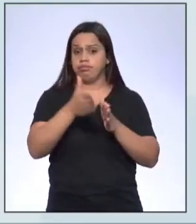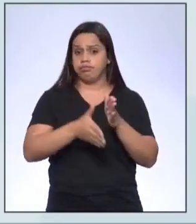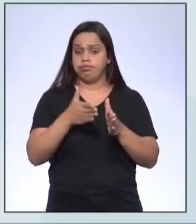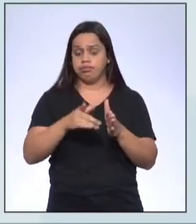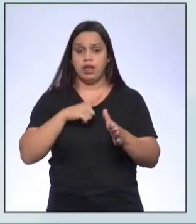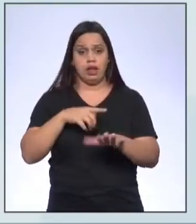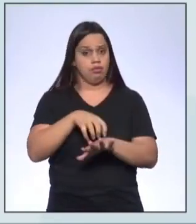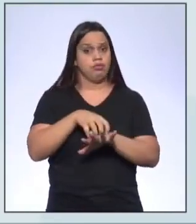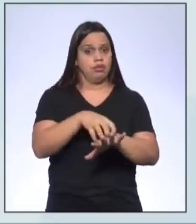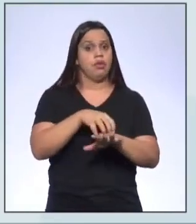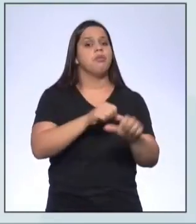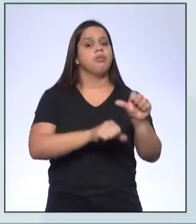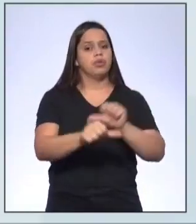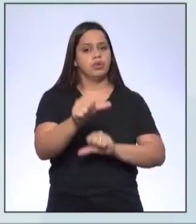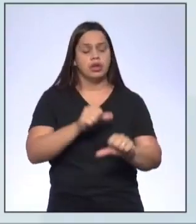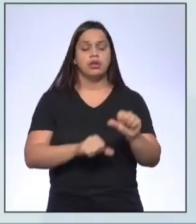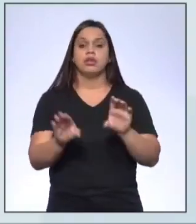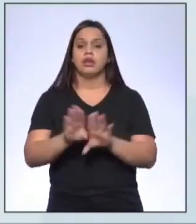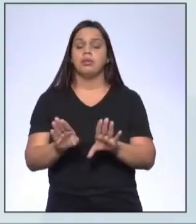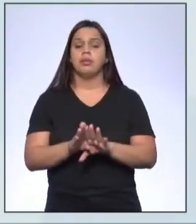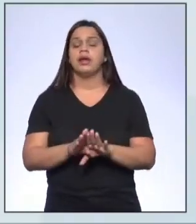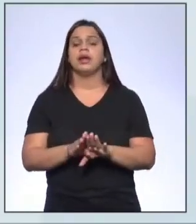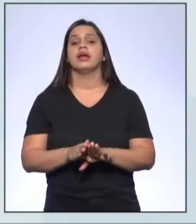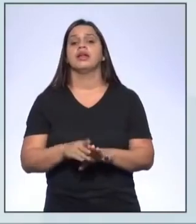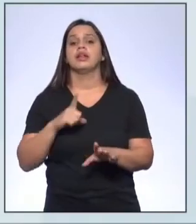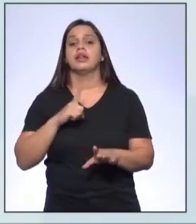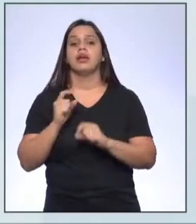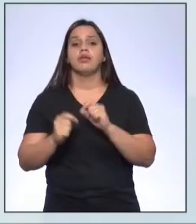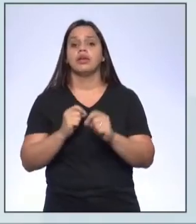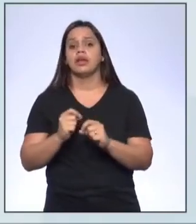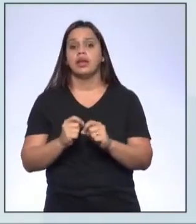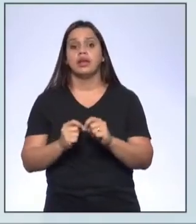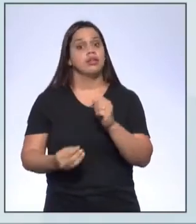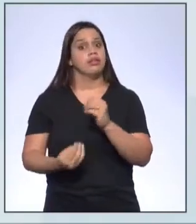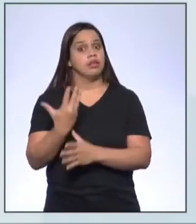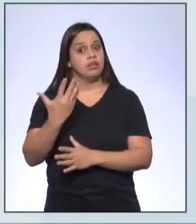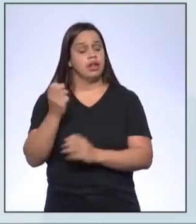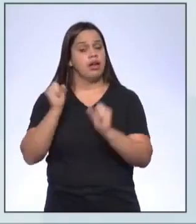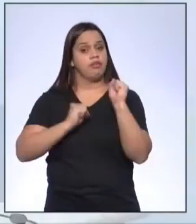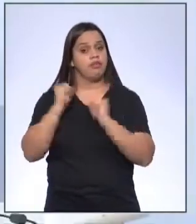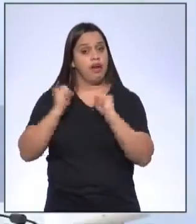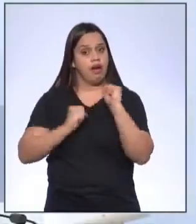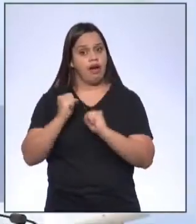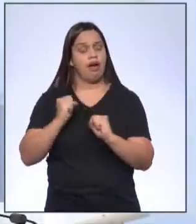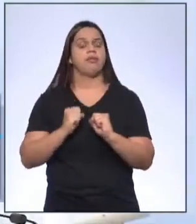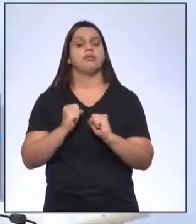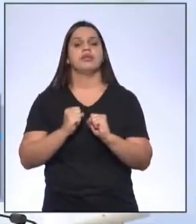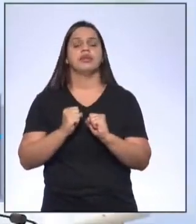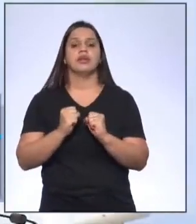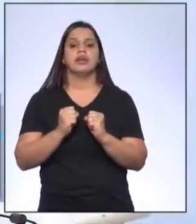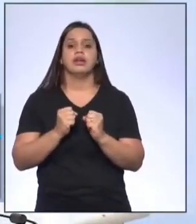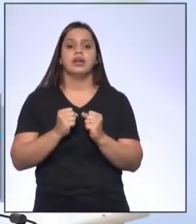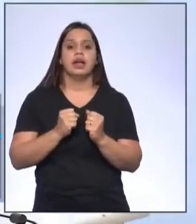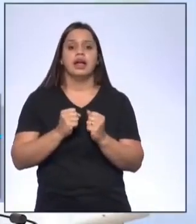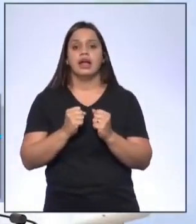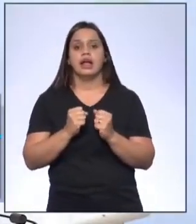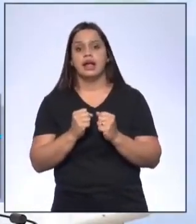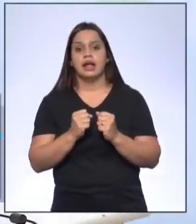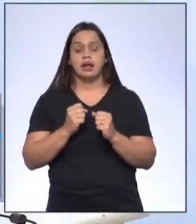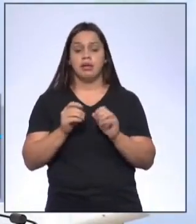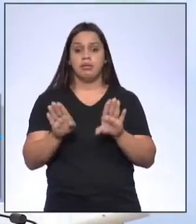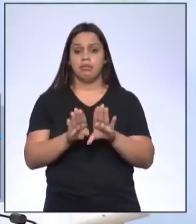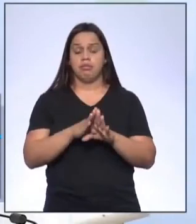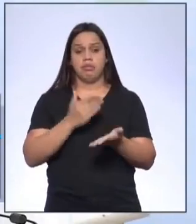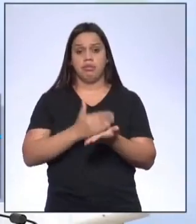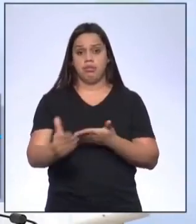se transformando, né? E também nós temos aí a questão das fábricas, surgindo aí, né, num processo